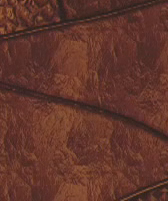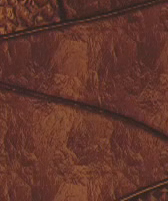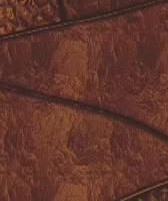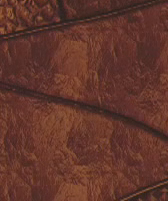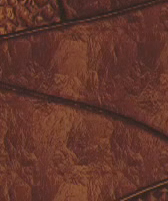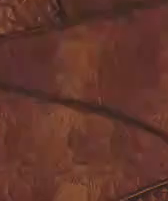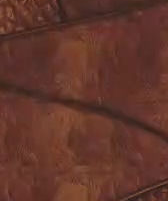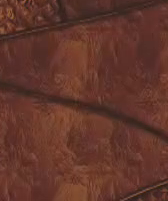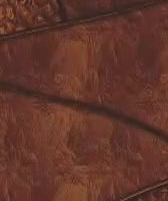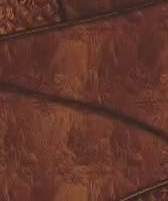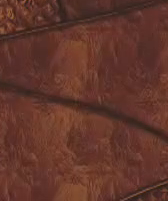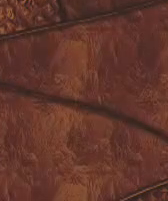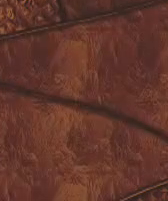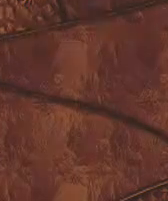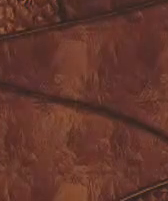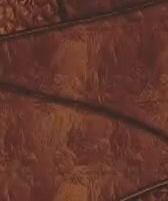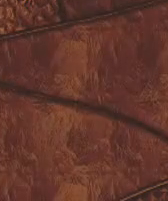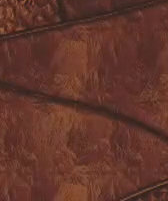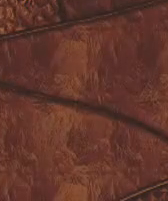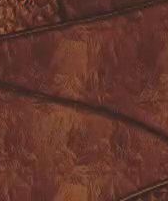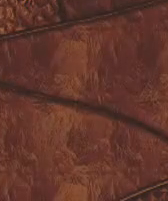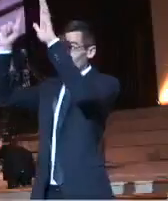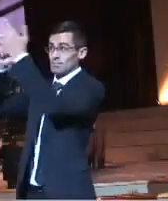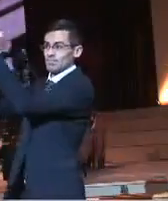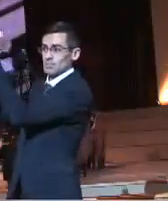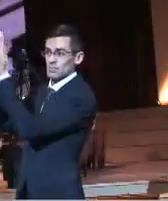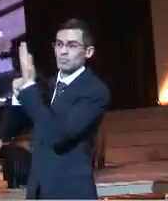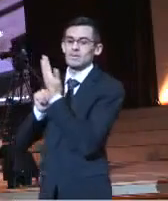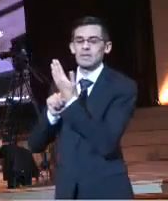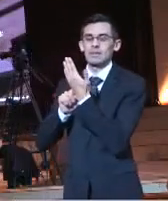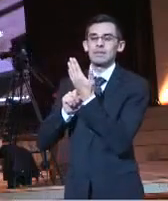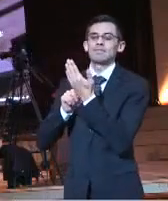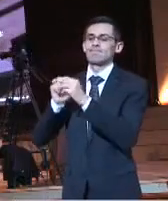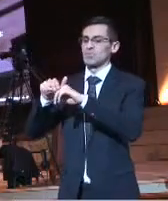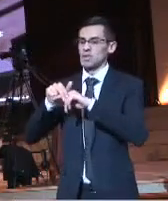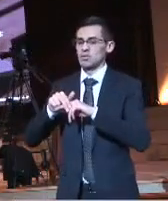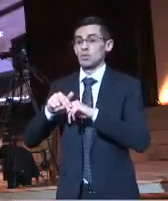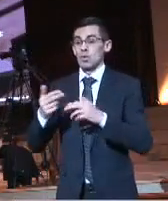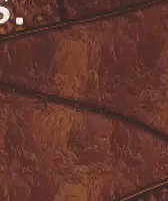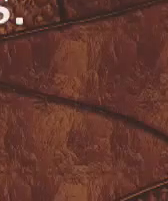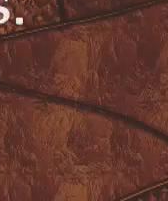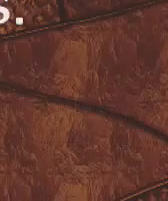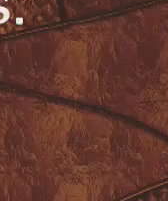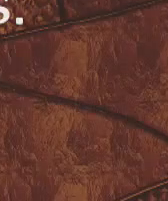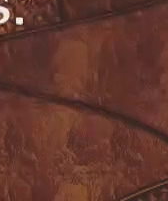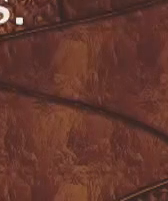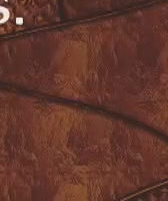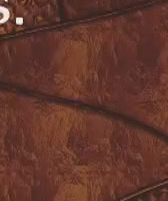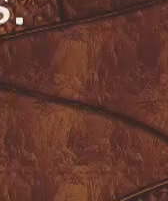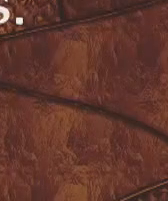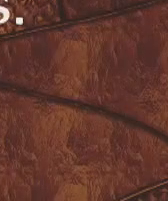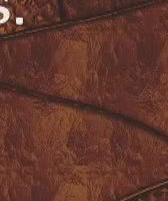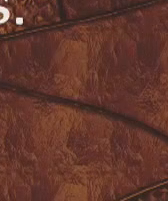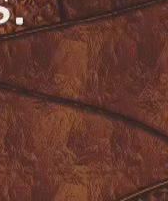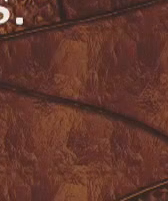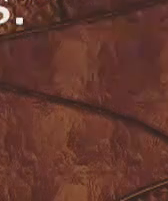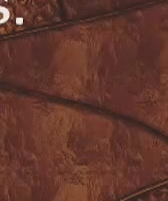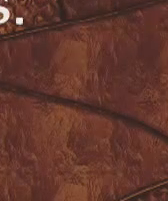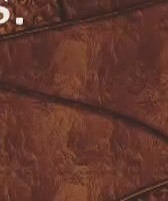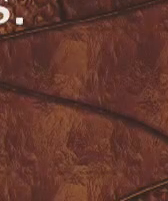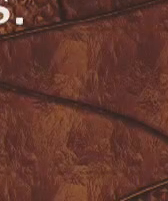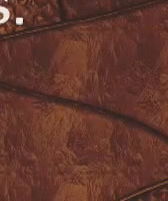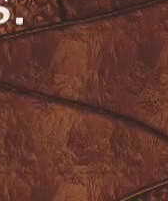cheios de alegria quando a glória dele for revelada. Por isso, os que sofrem, porque esta é a vontade de Deus para